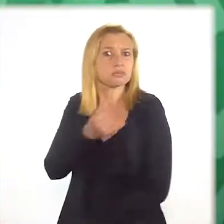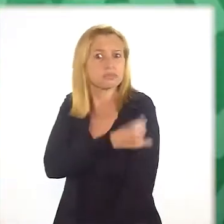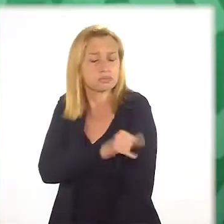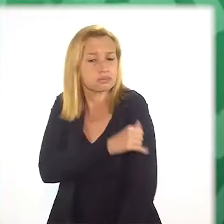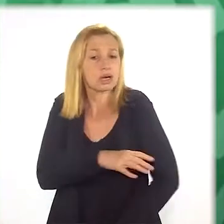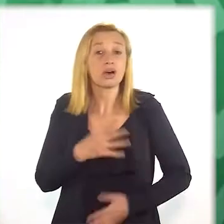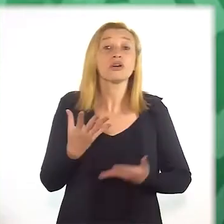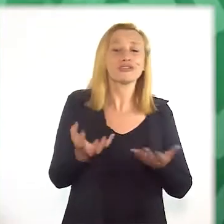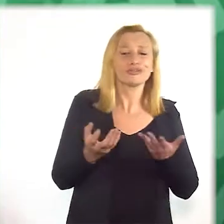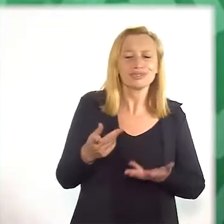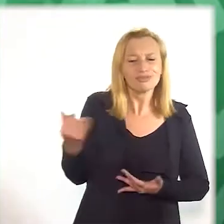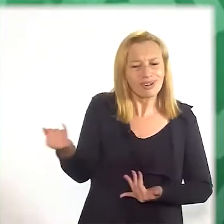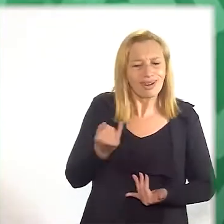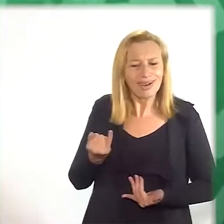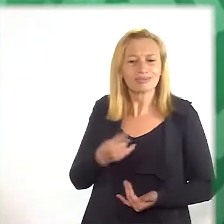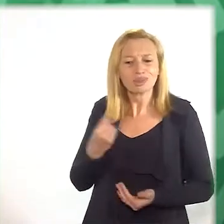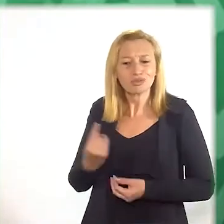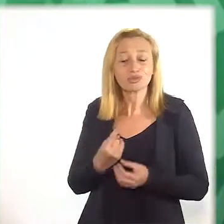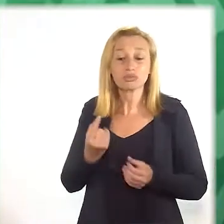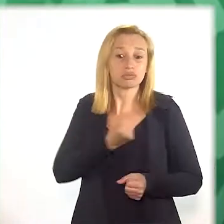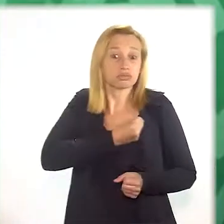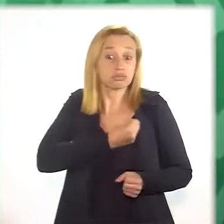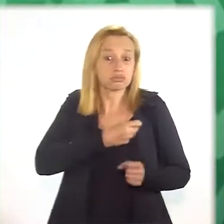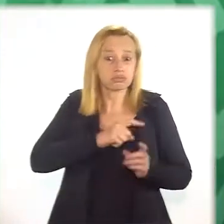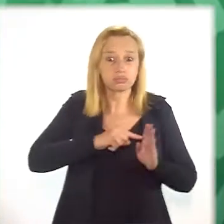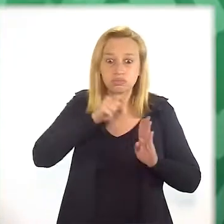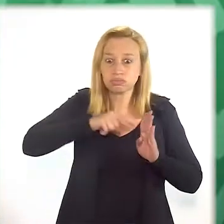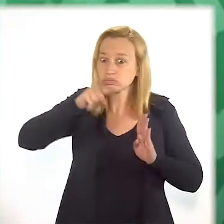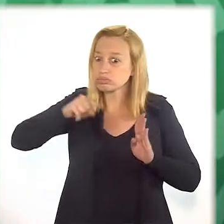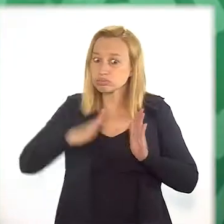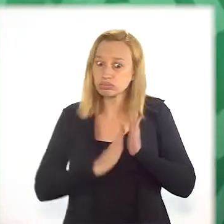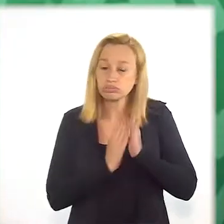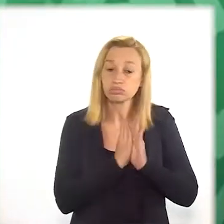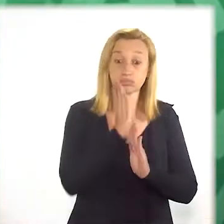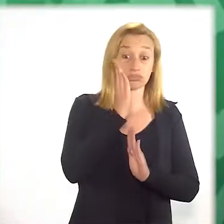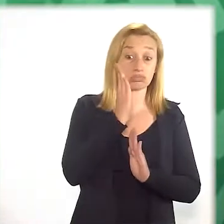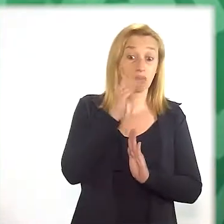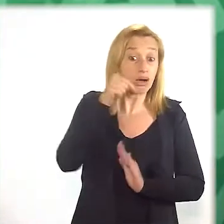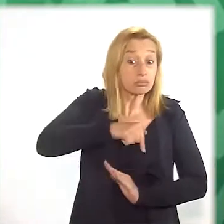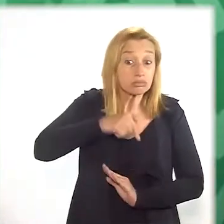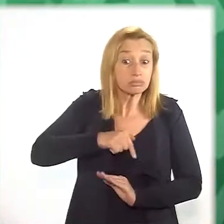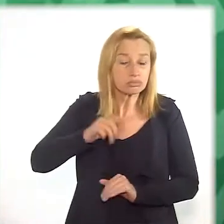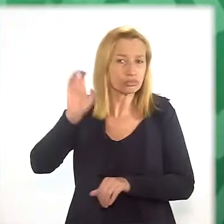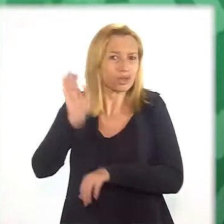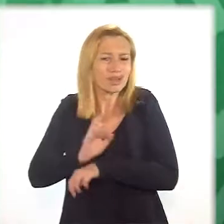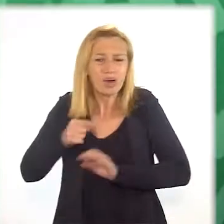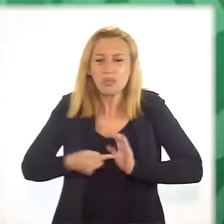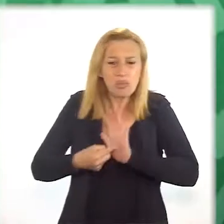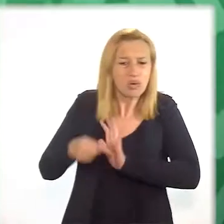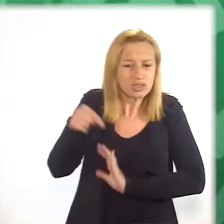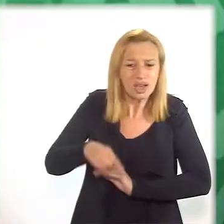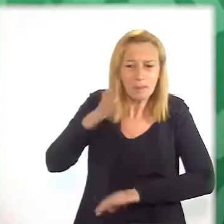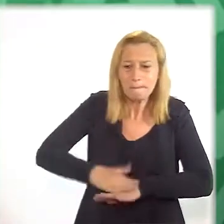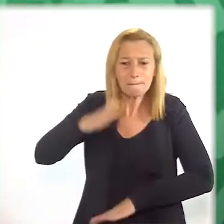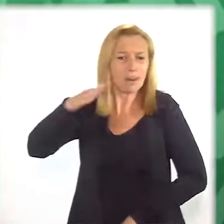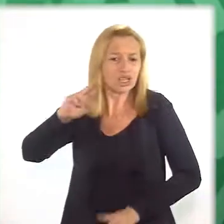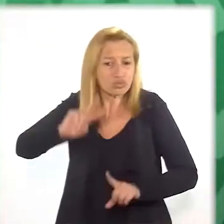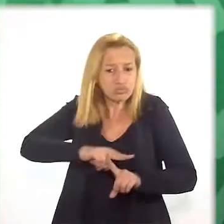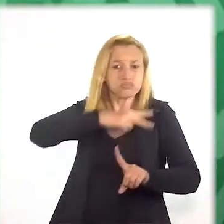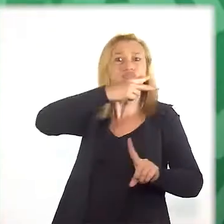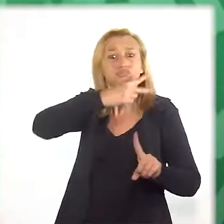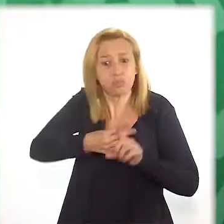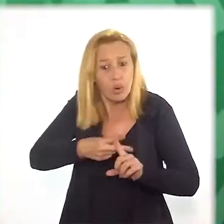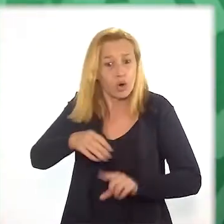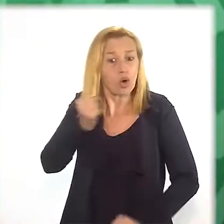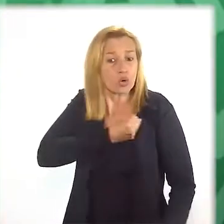de Janeiro. Eu queria que você falasse para a gente sobre esses dados, principalmente aqui no estado, porque eles apontam aí que mais do que dobrou